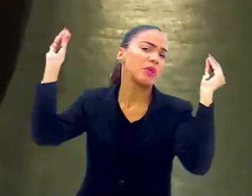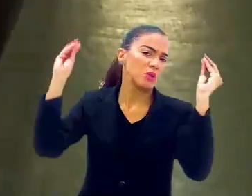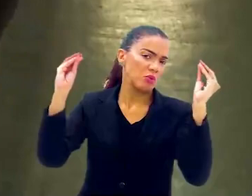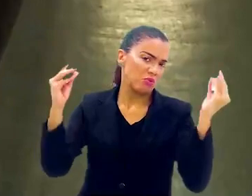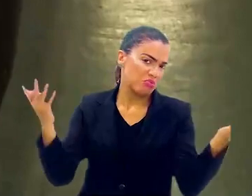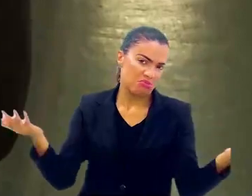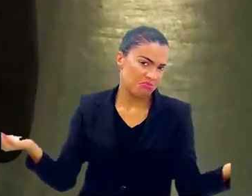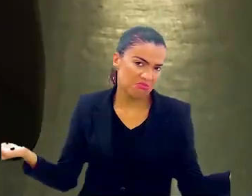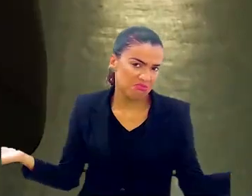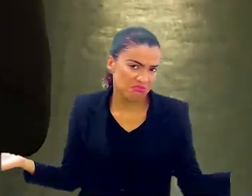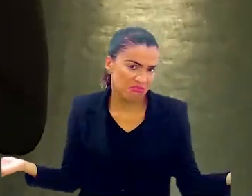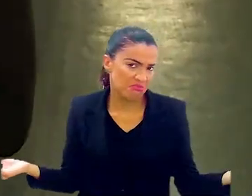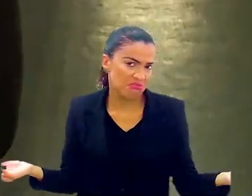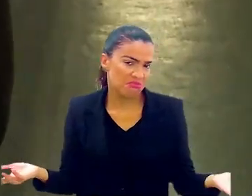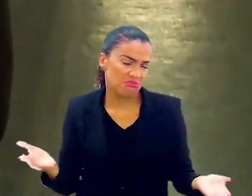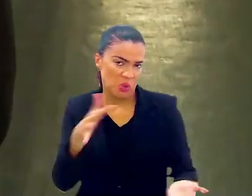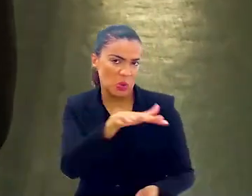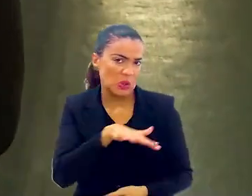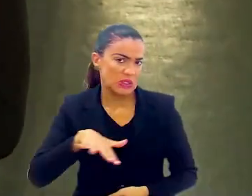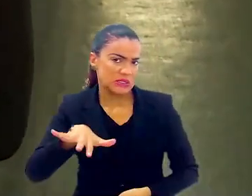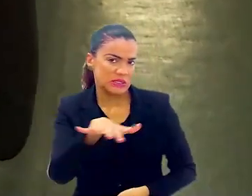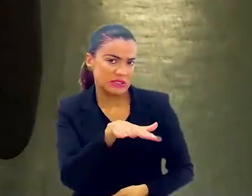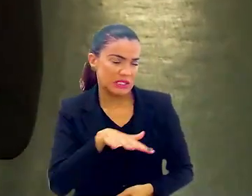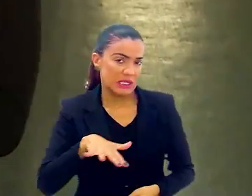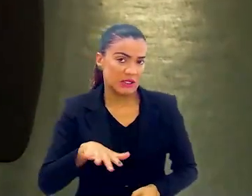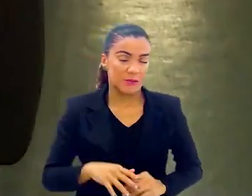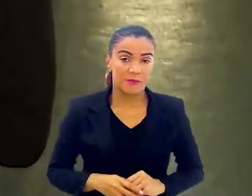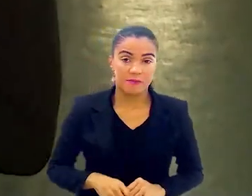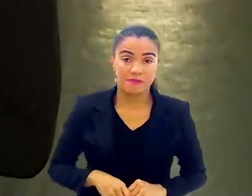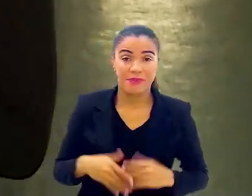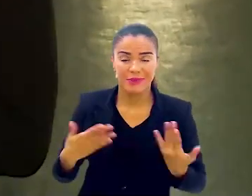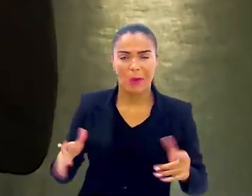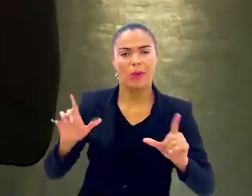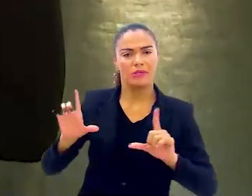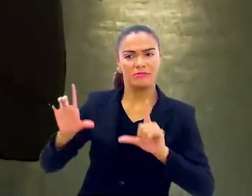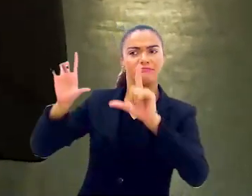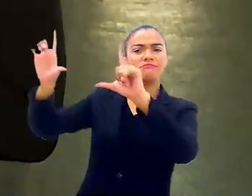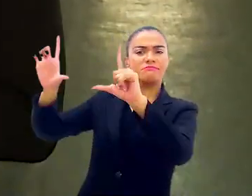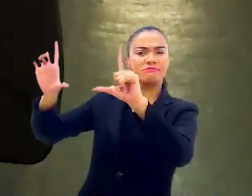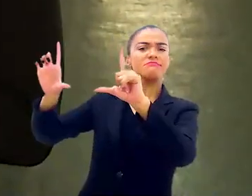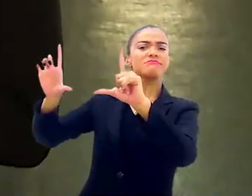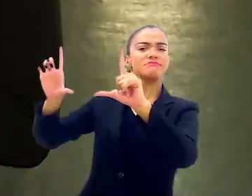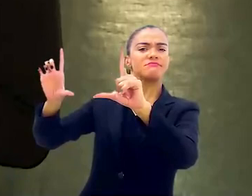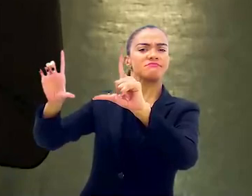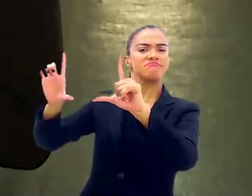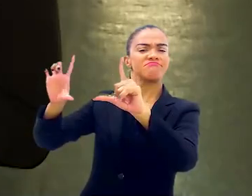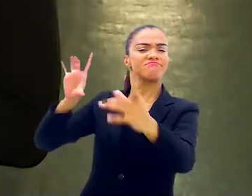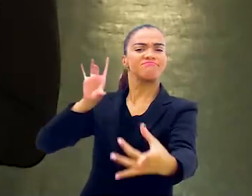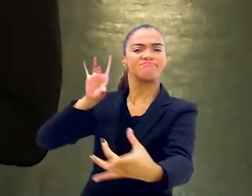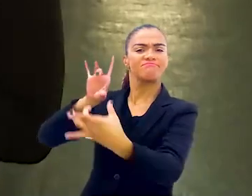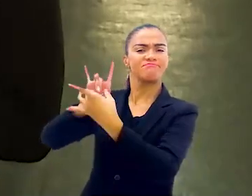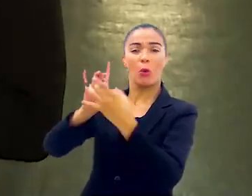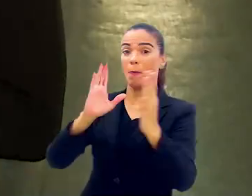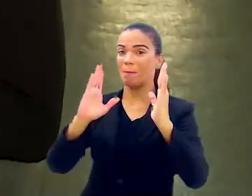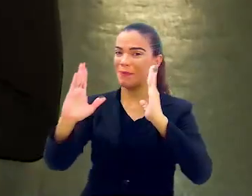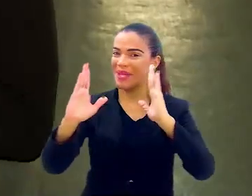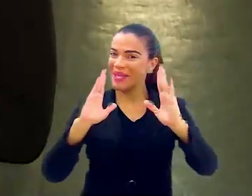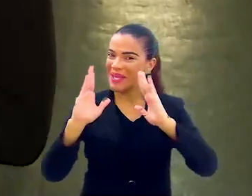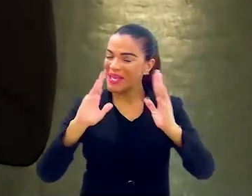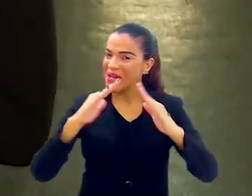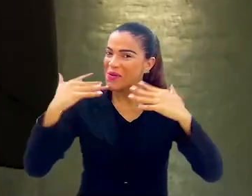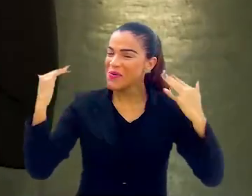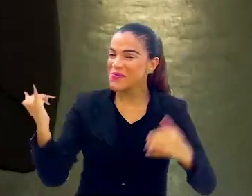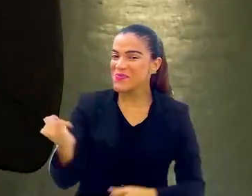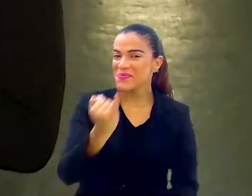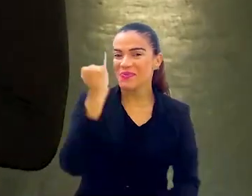que desapareceram no nosso cenário. Então, essa placa aqui sintoniza um período